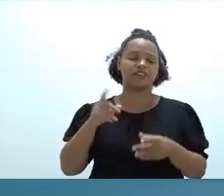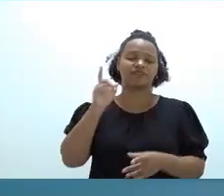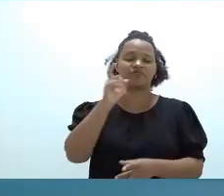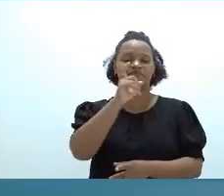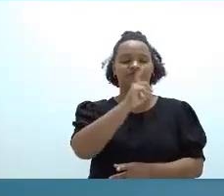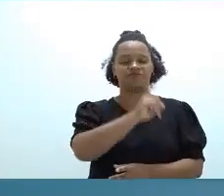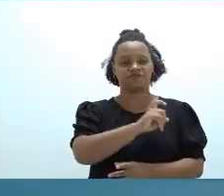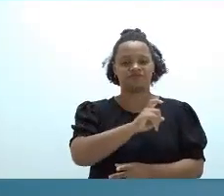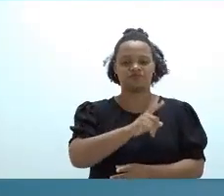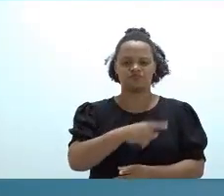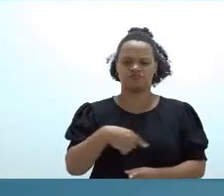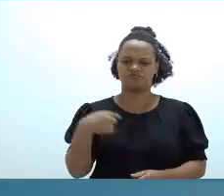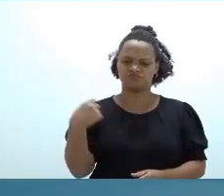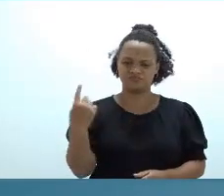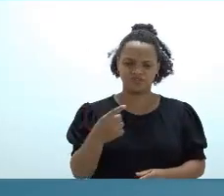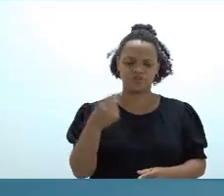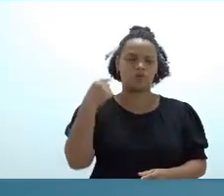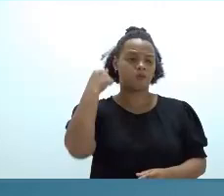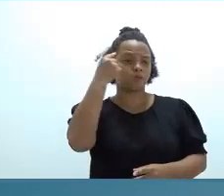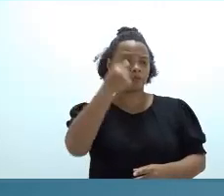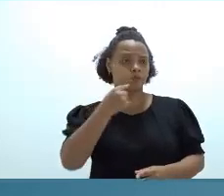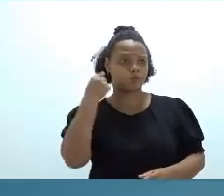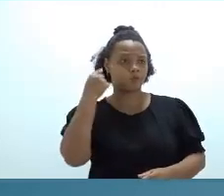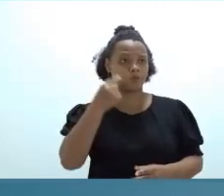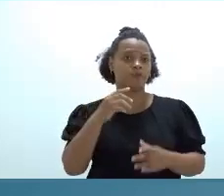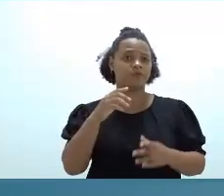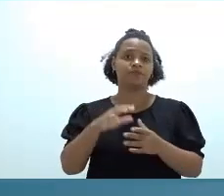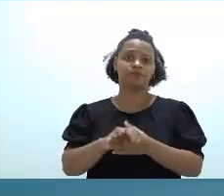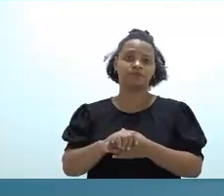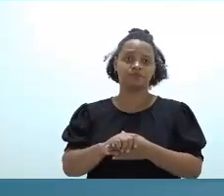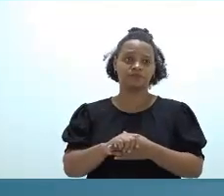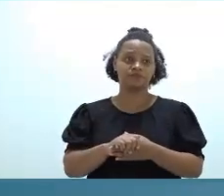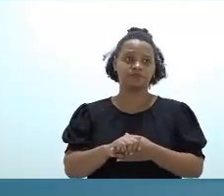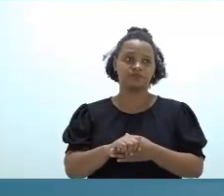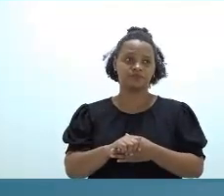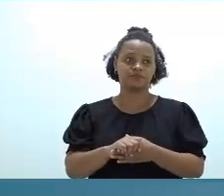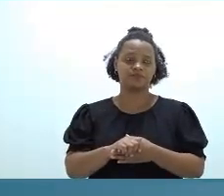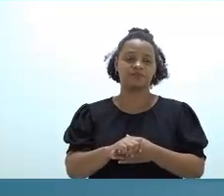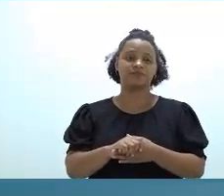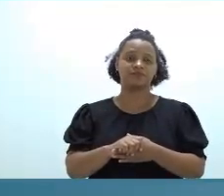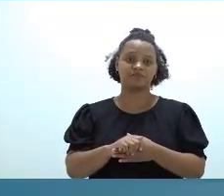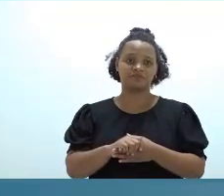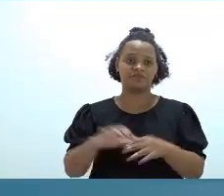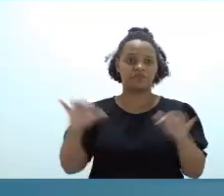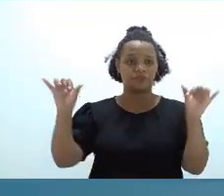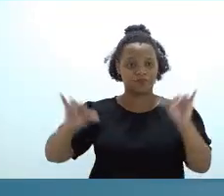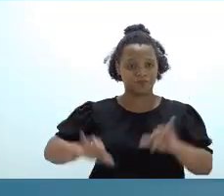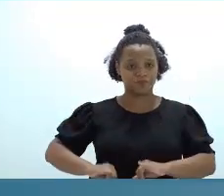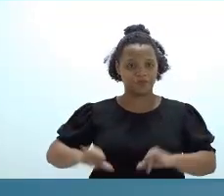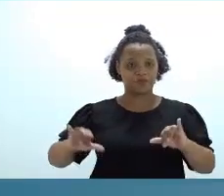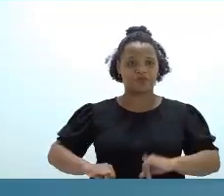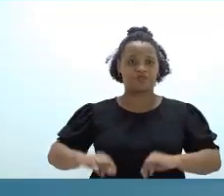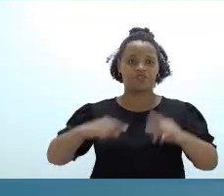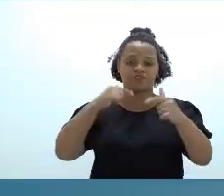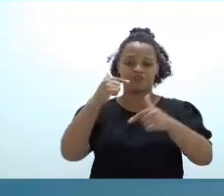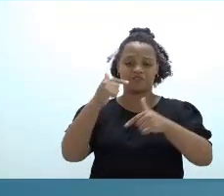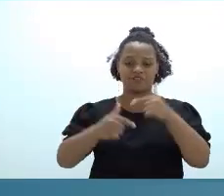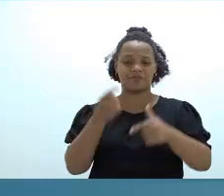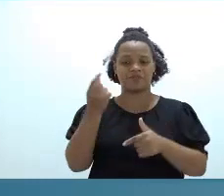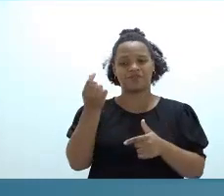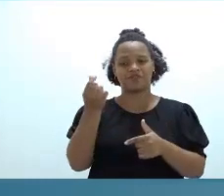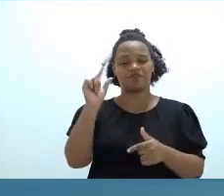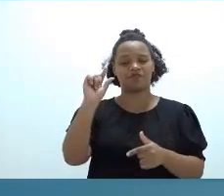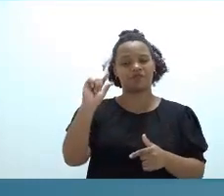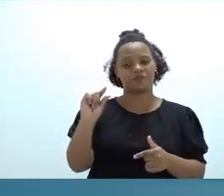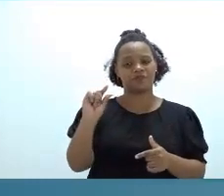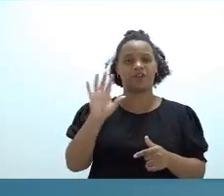nossa classe beirou a cesta básica para sobreviver. E o doutor Leonardo ele foi muito